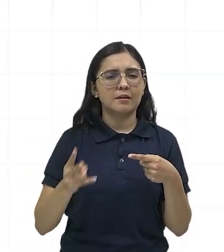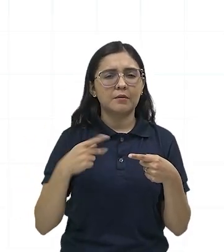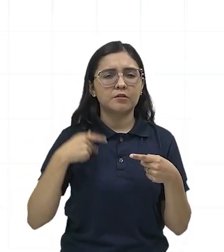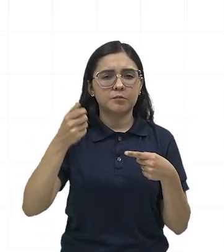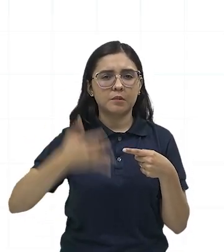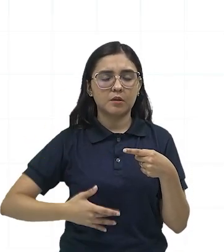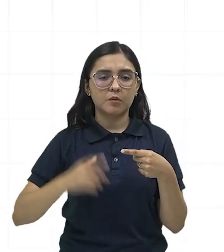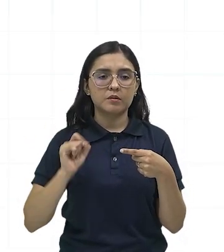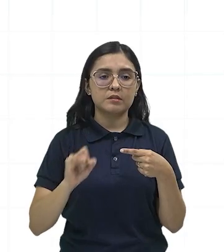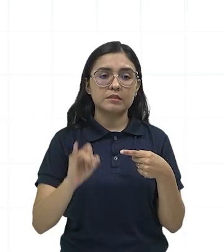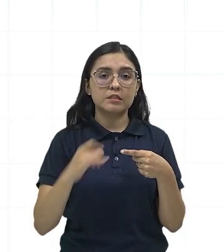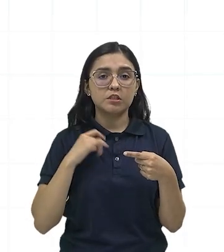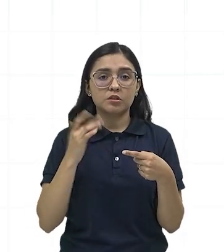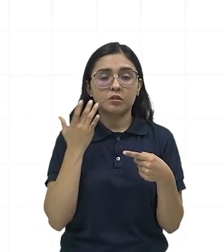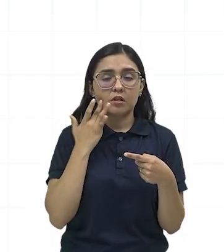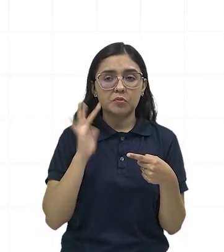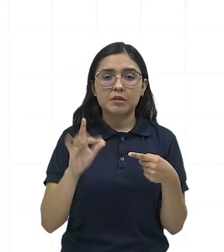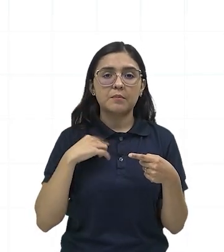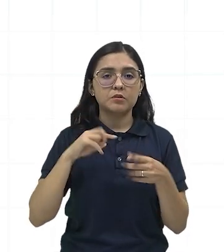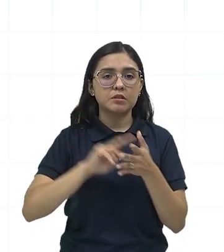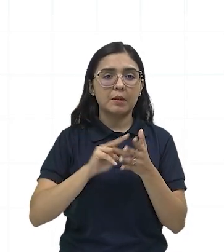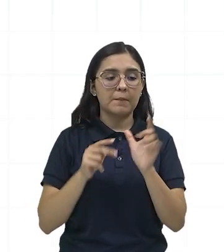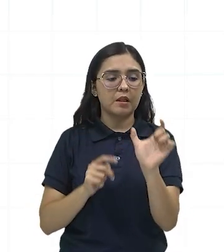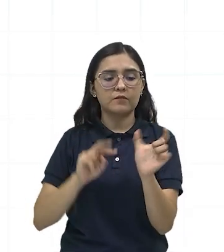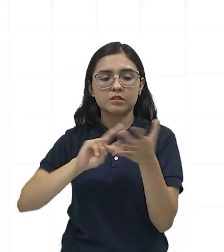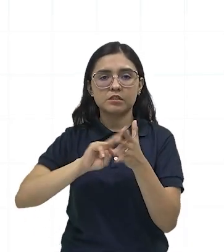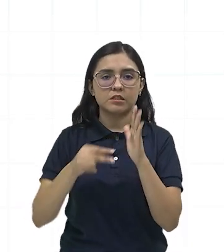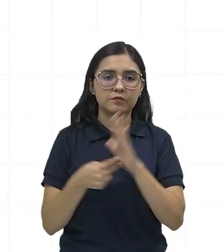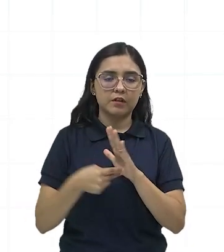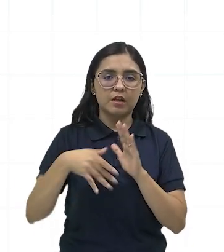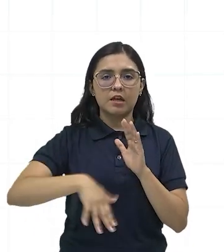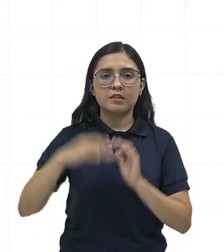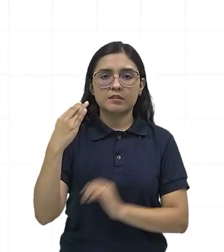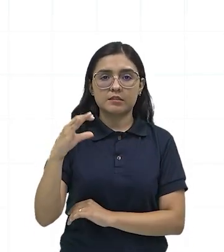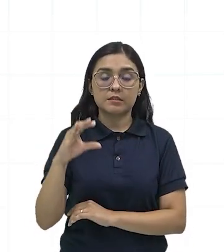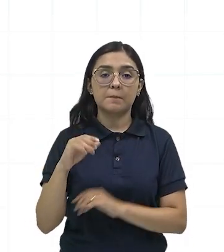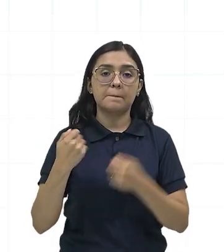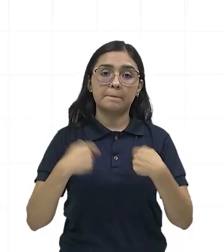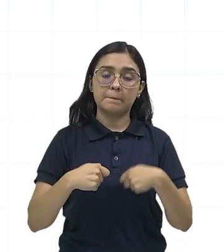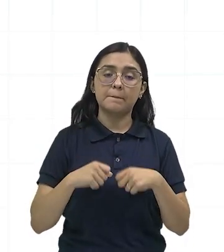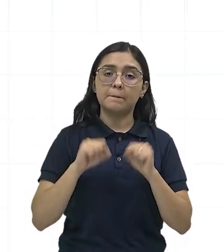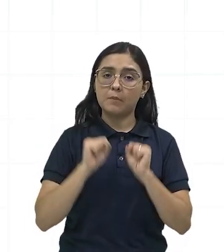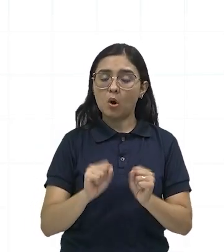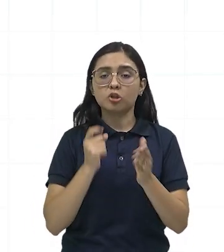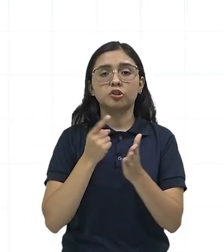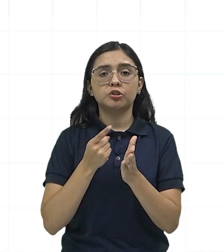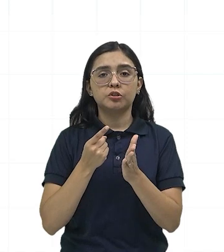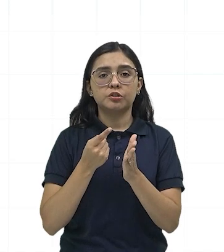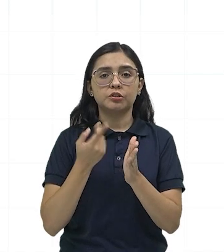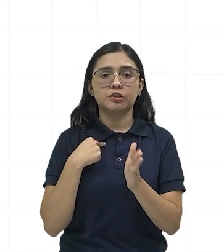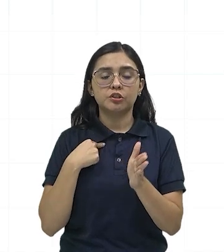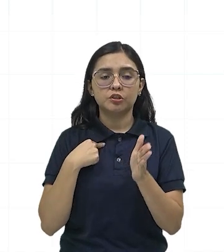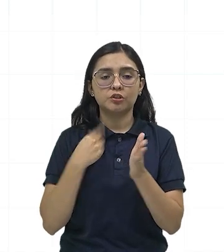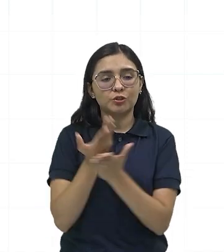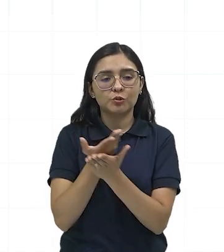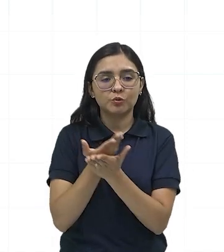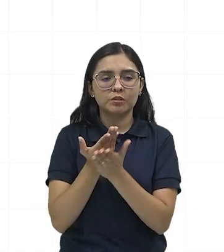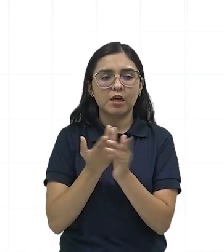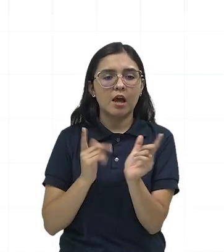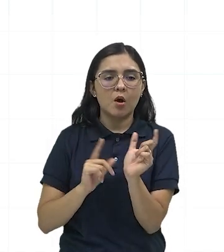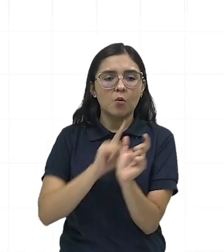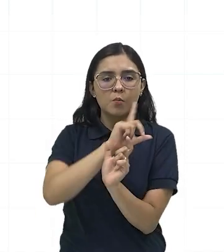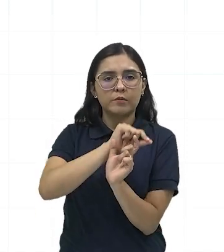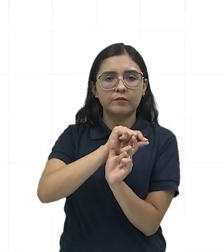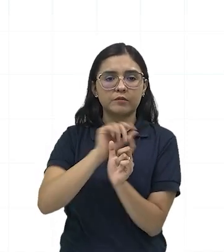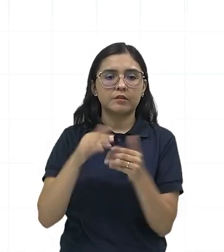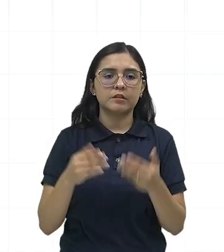alunos que quando a gente não souber o que significa a palavra em ciências, a gente pode dar uma estudada no prefixo, né?